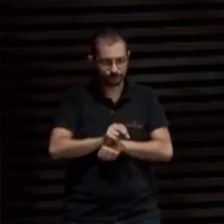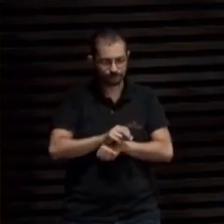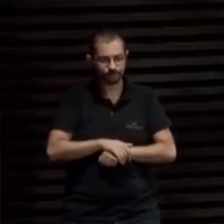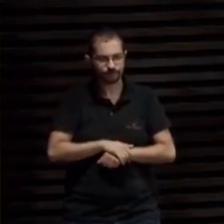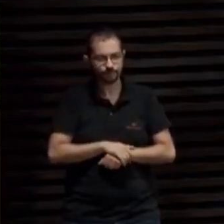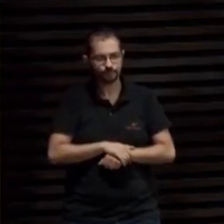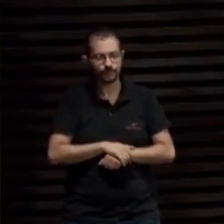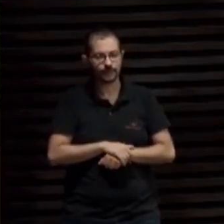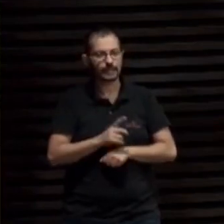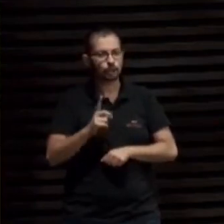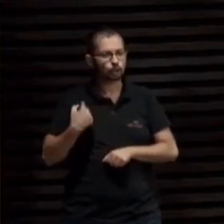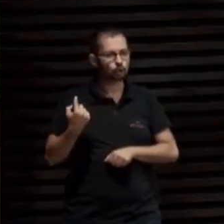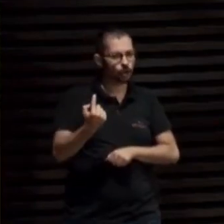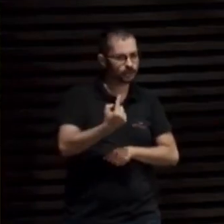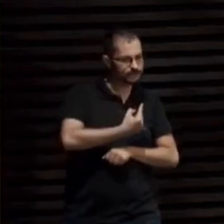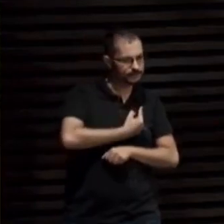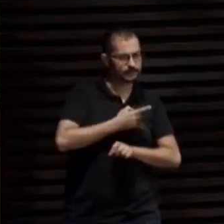Nós somos uma raça